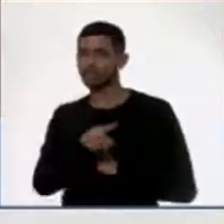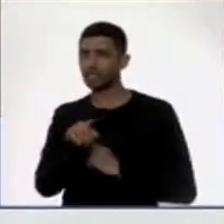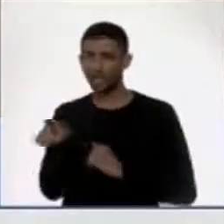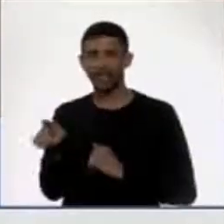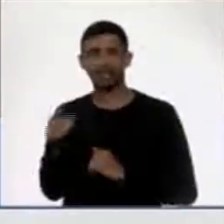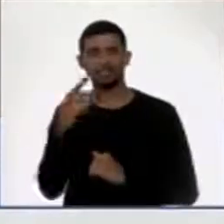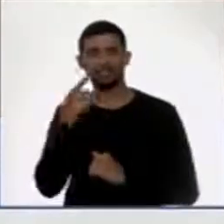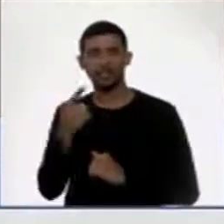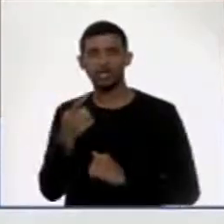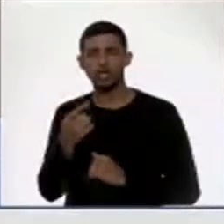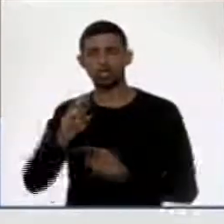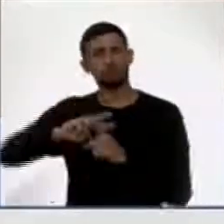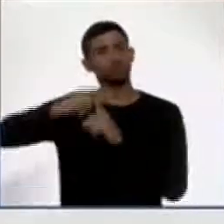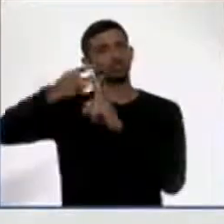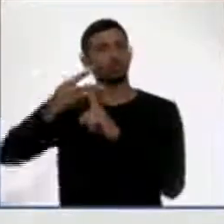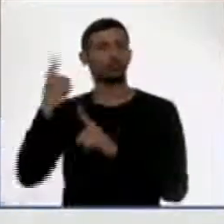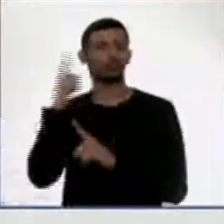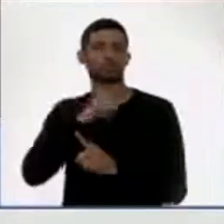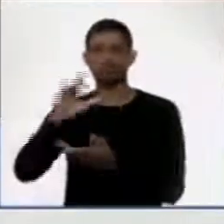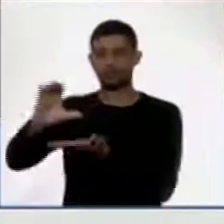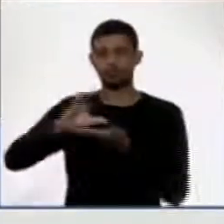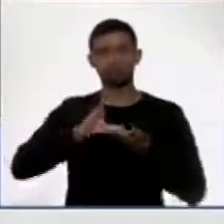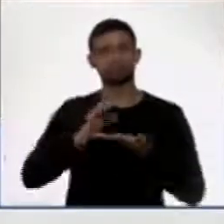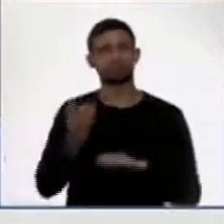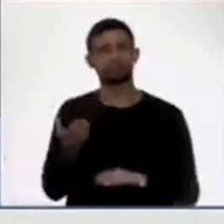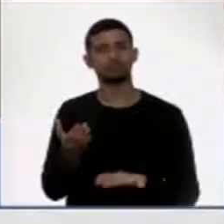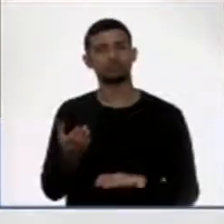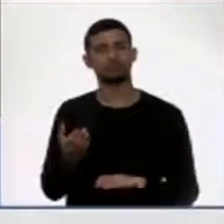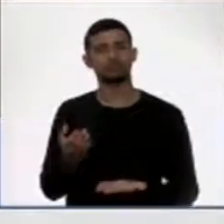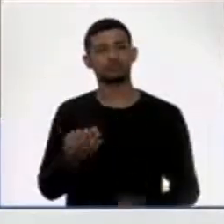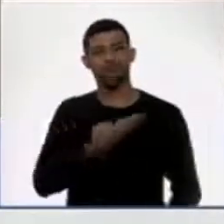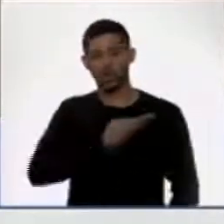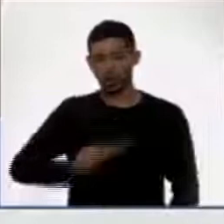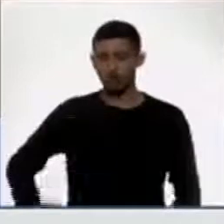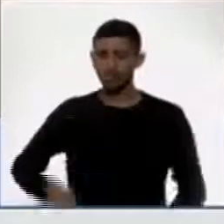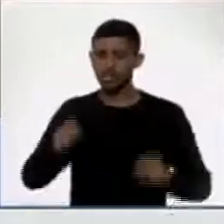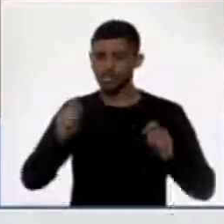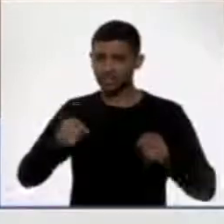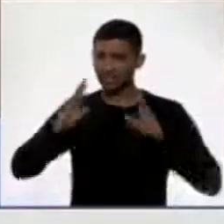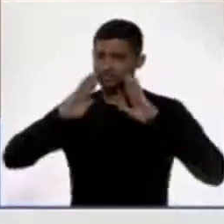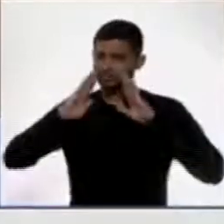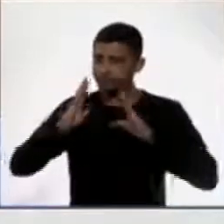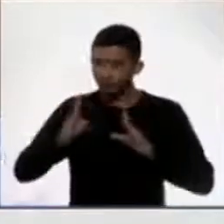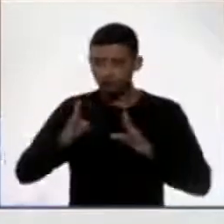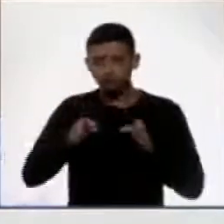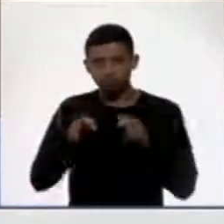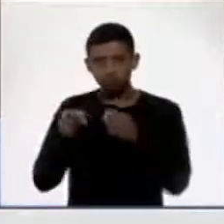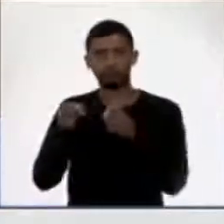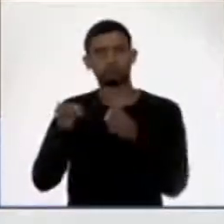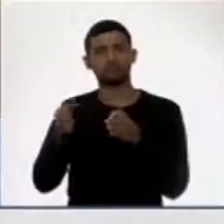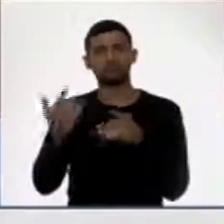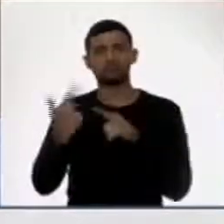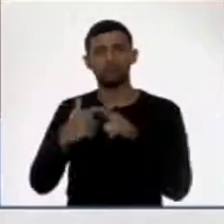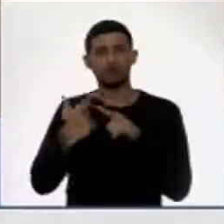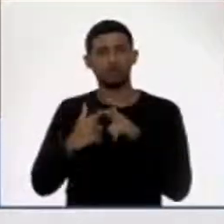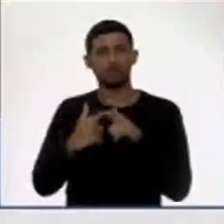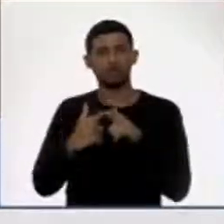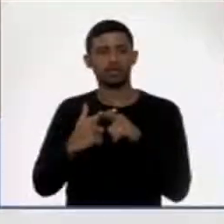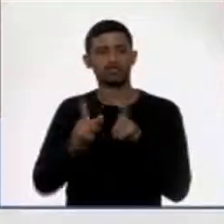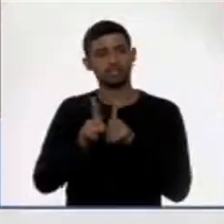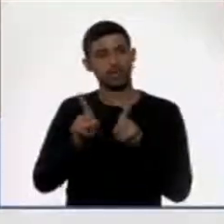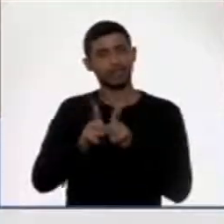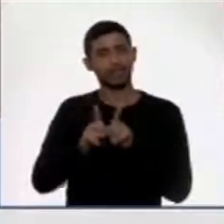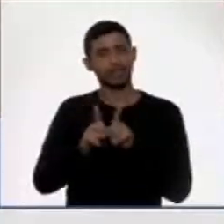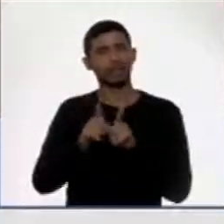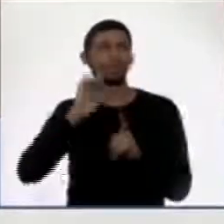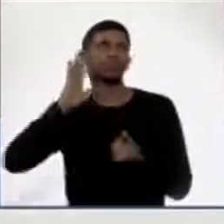e bilhões arrecadados. Por que o governo poderia seguir esse caminho? Além, é claro, de rever a sua política